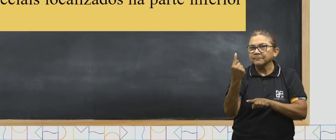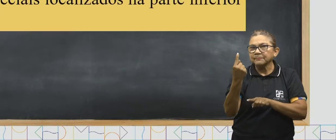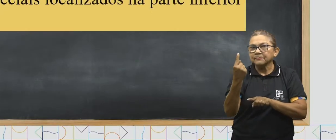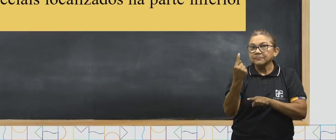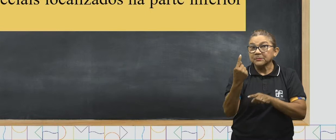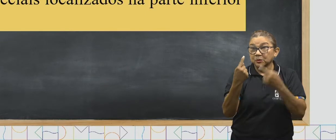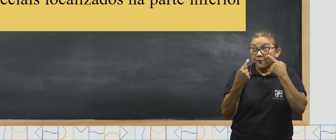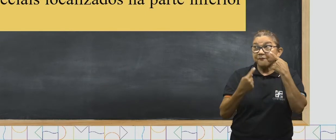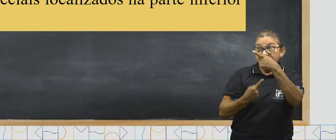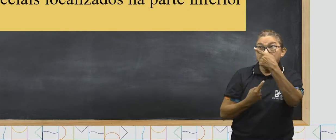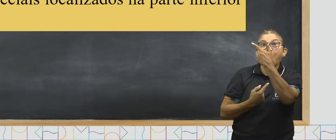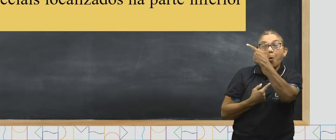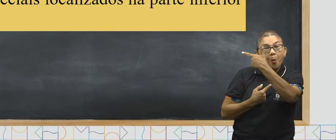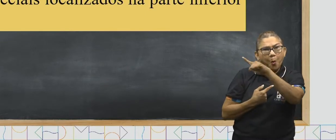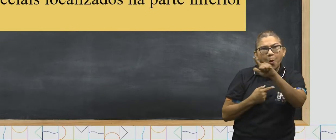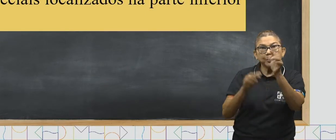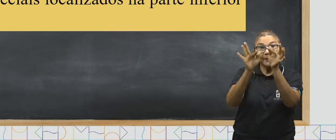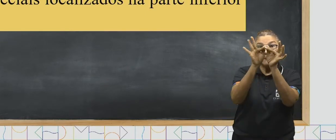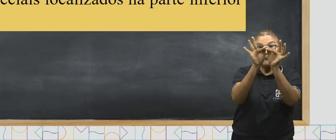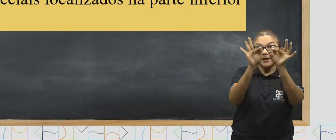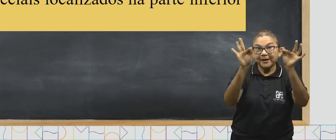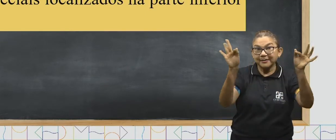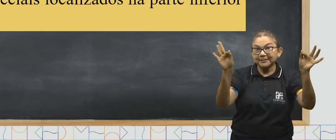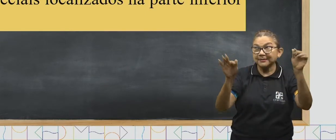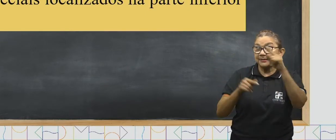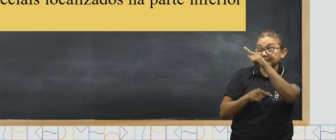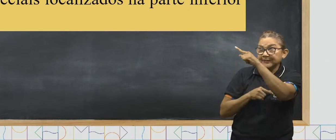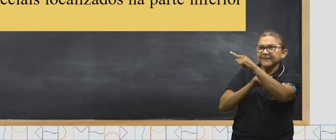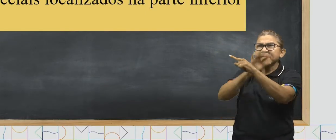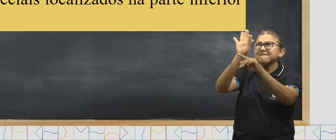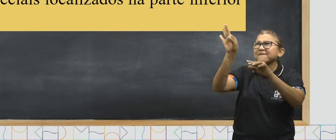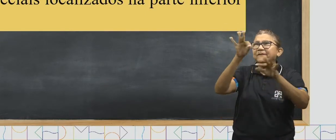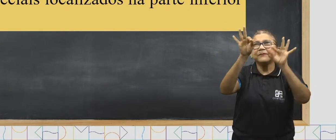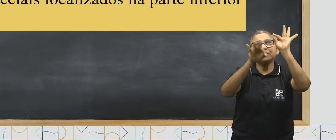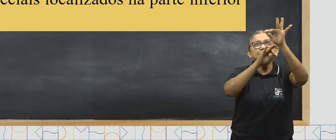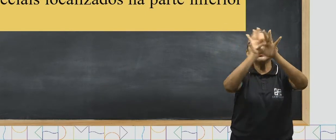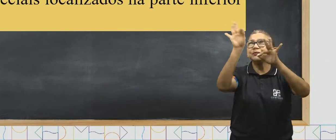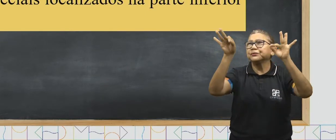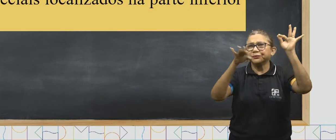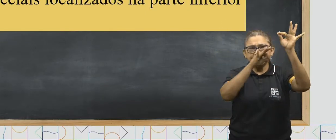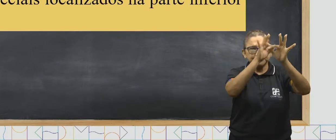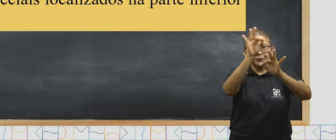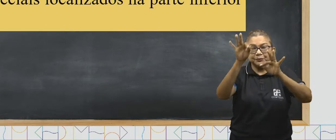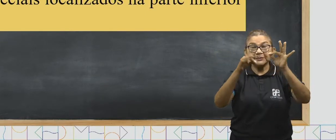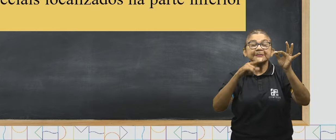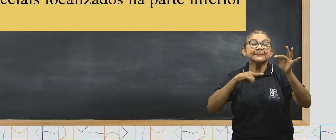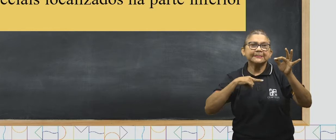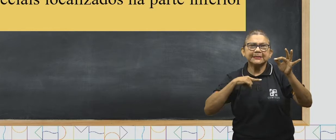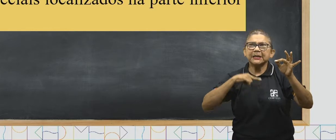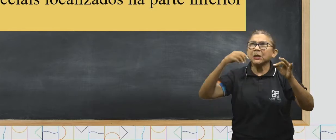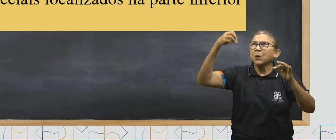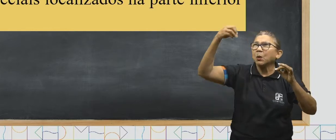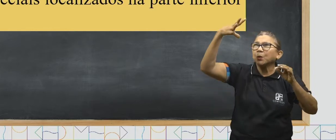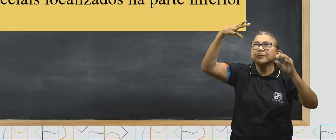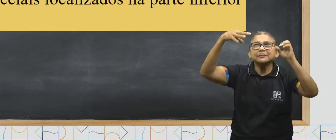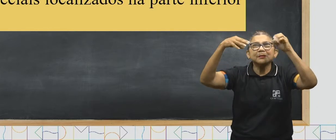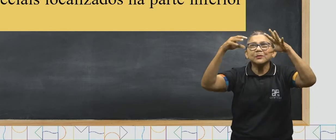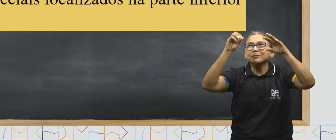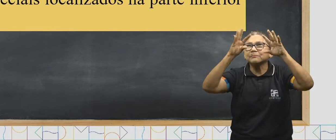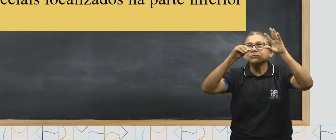Os vagalumes são insetos que produzem luz por meio de órgãos